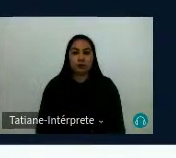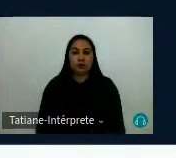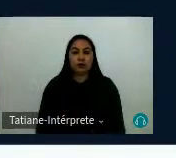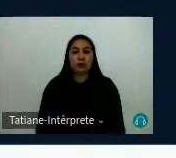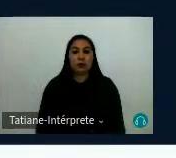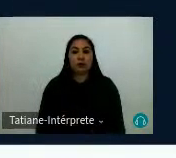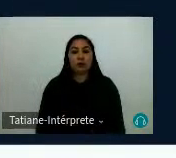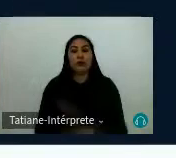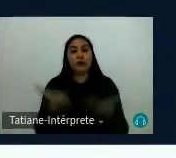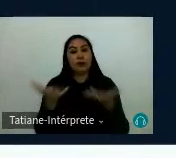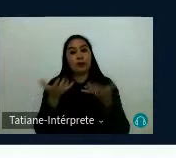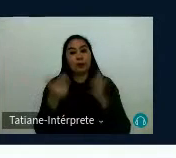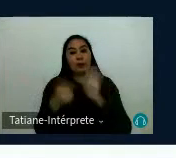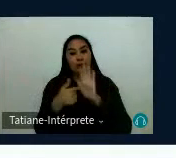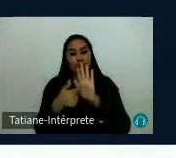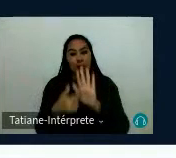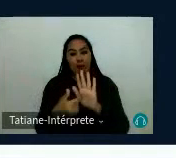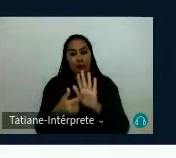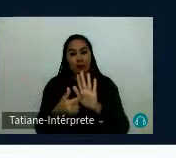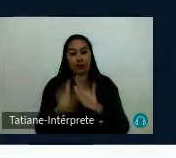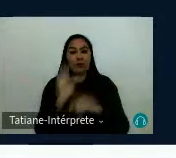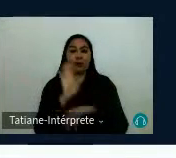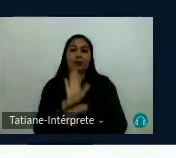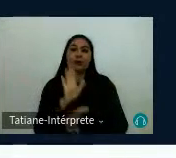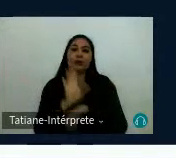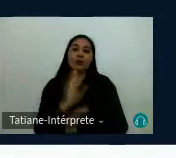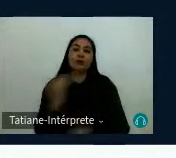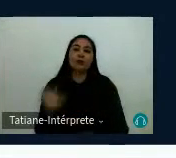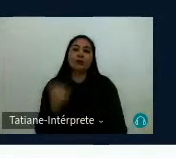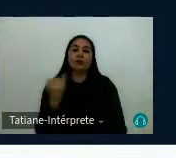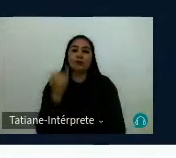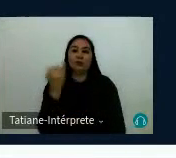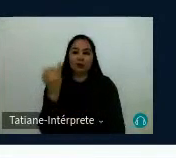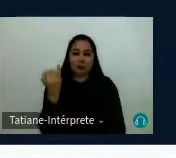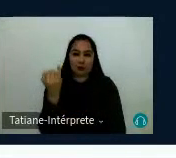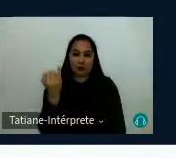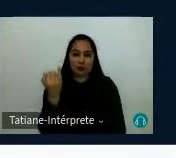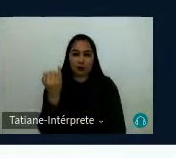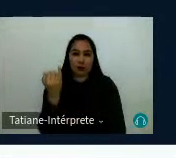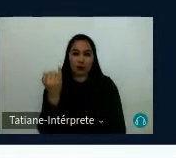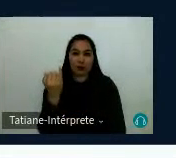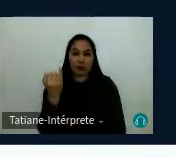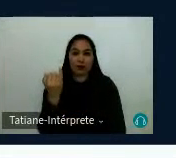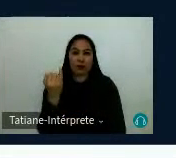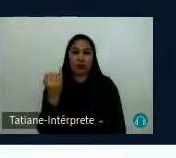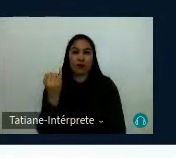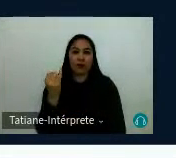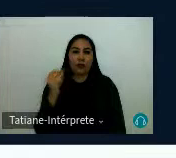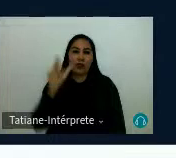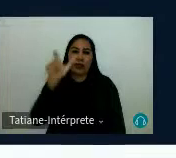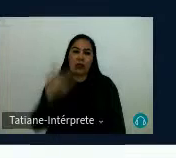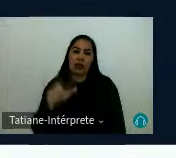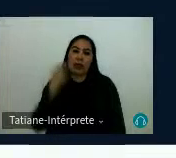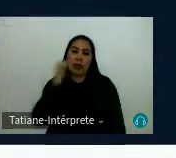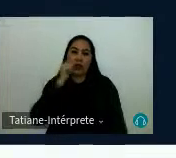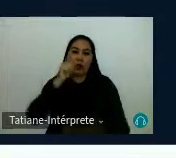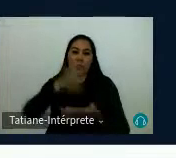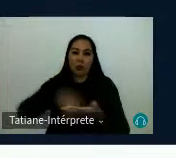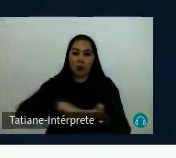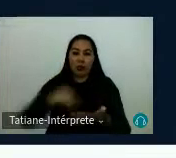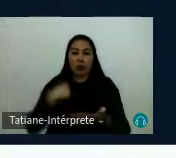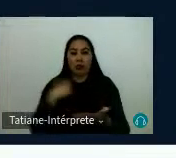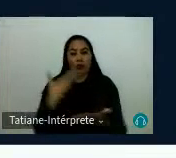trazer uma contribuição muito importante de uma autora que eu tenho me aproximado nos meus estudos